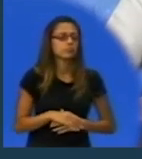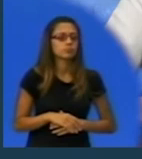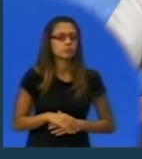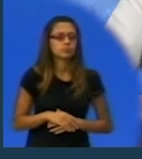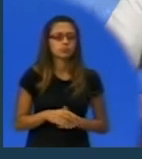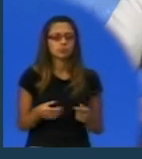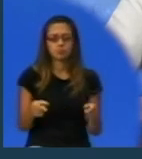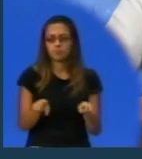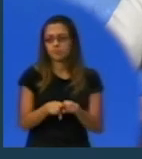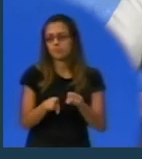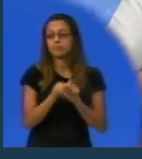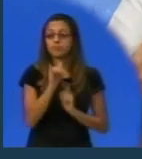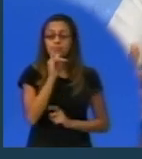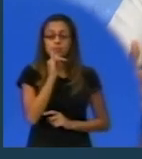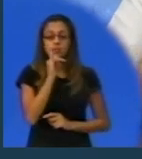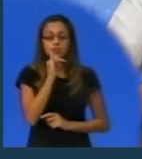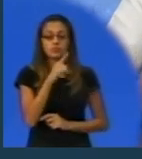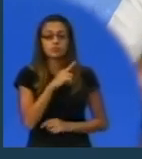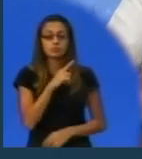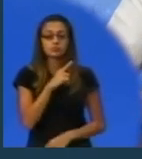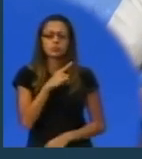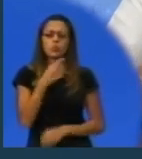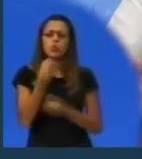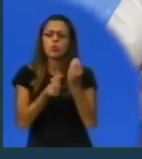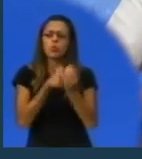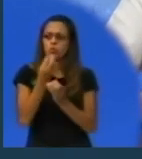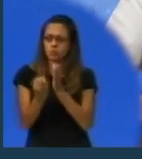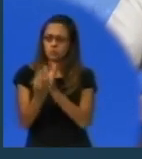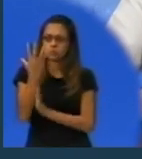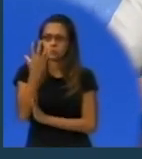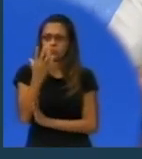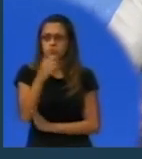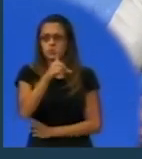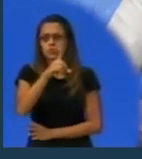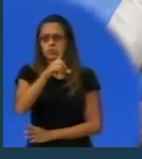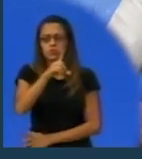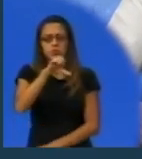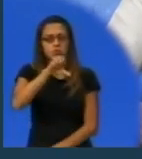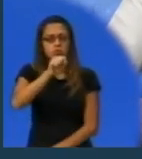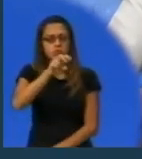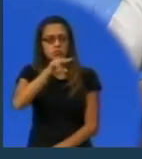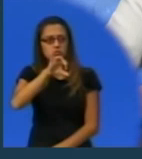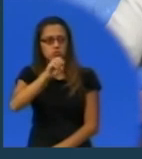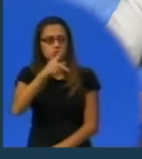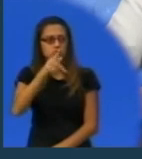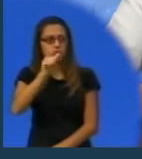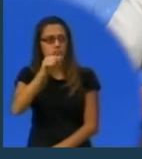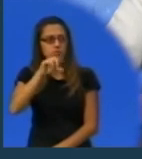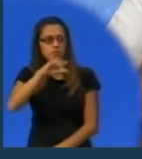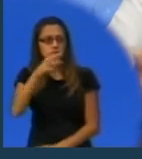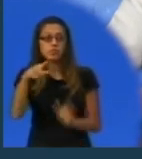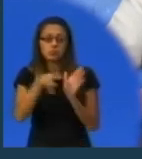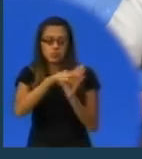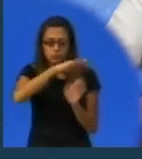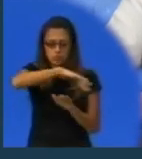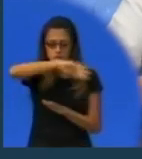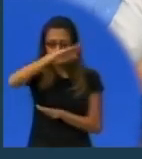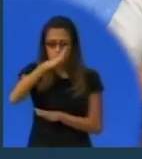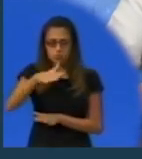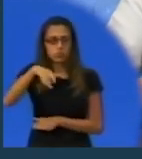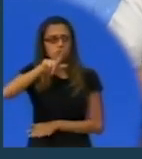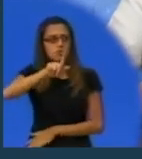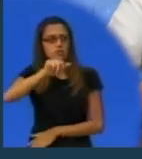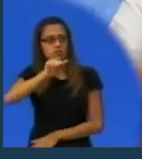temos aqui um exemplo de como esse desvio padrão ele é aplicado em relação à curva de Gauss. Então, nós temos ali uma curva de Gauss